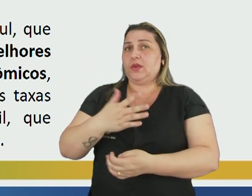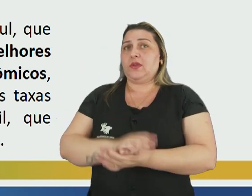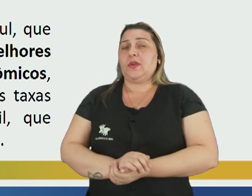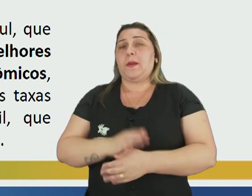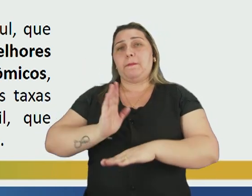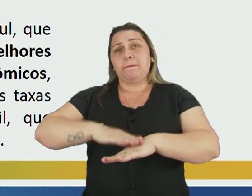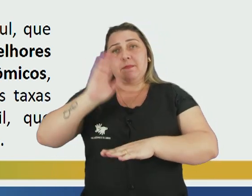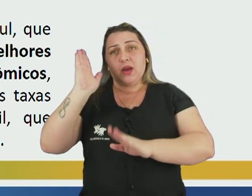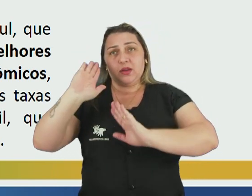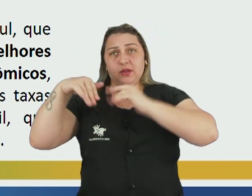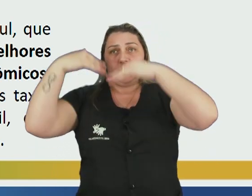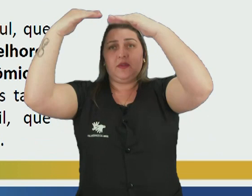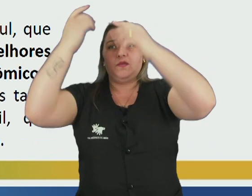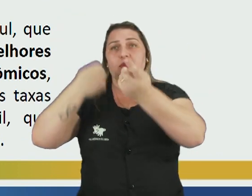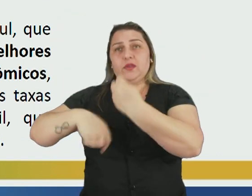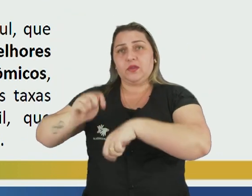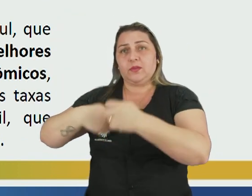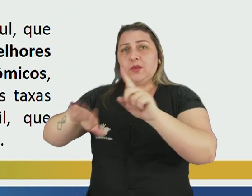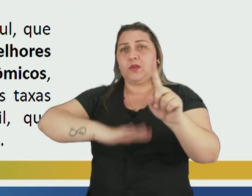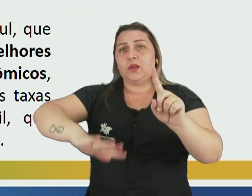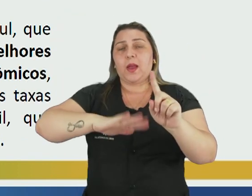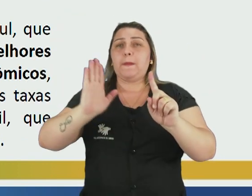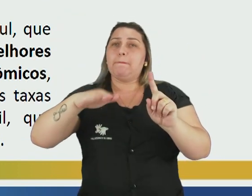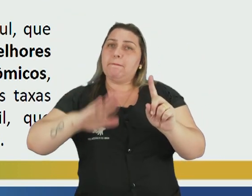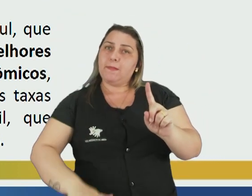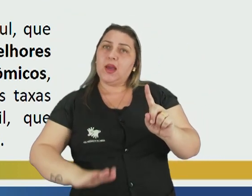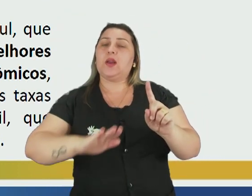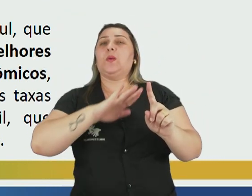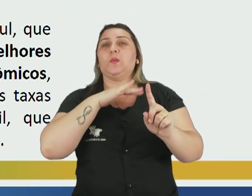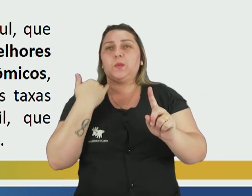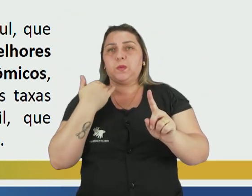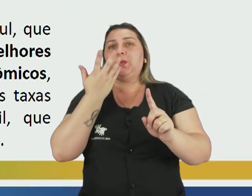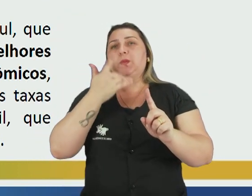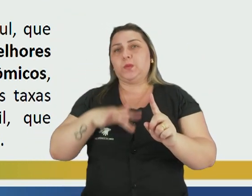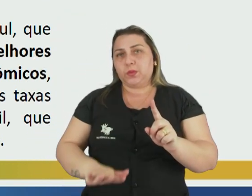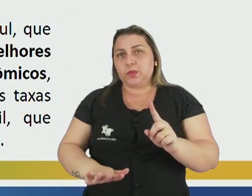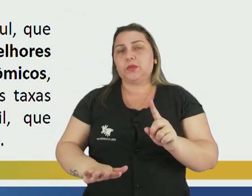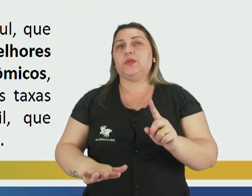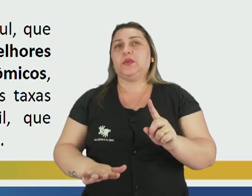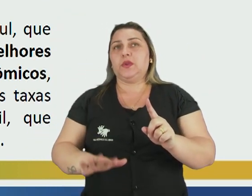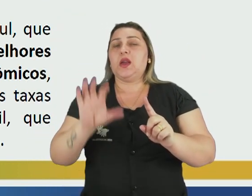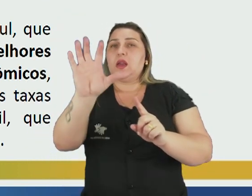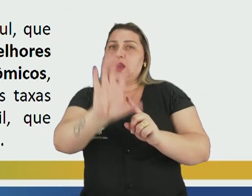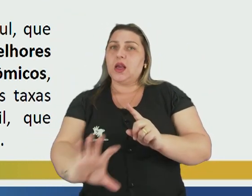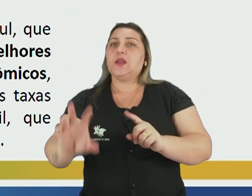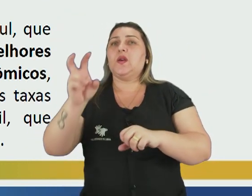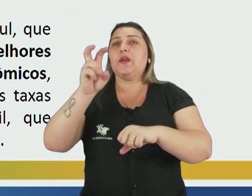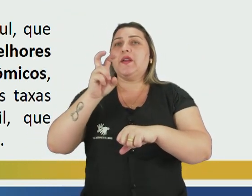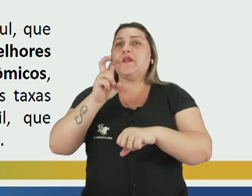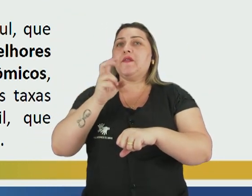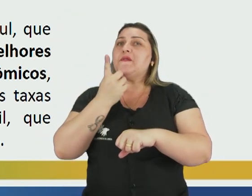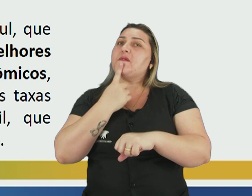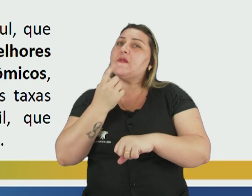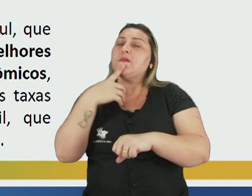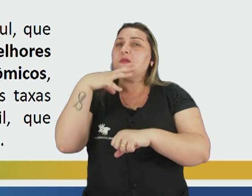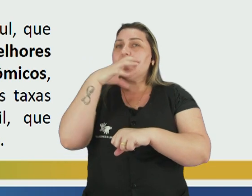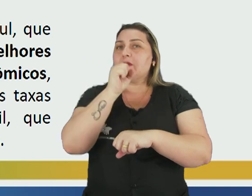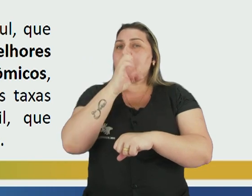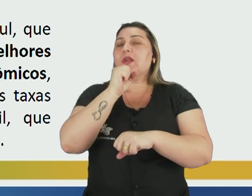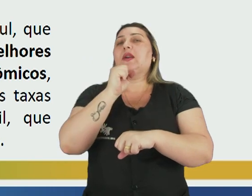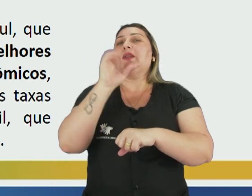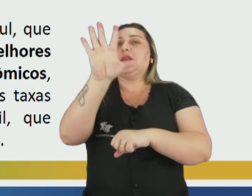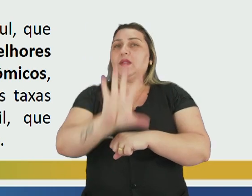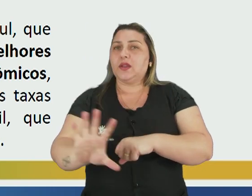quanto mais desenvolvido economicamente e socialmente, menor é a taxa de mortalidade infantil. E as regiões em vermelho e laranja representam as regiões